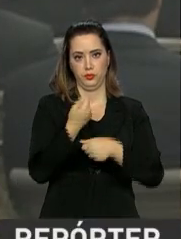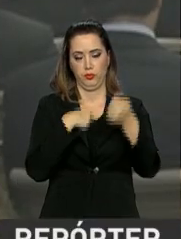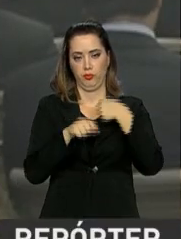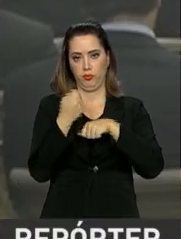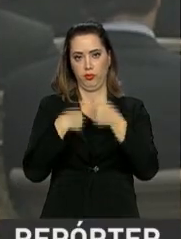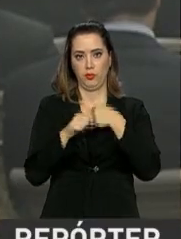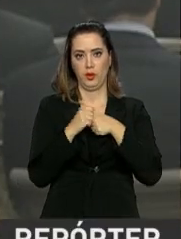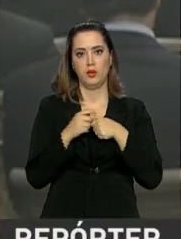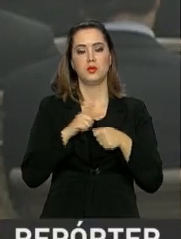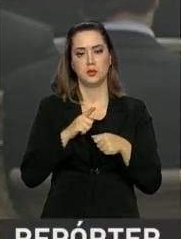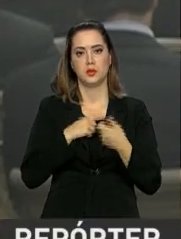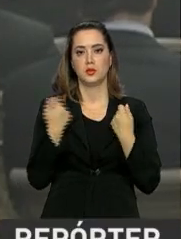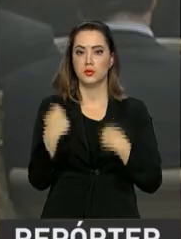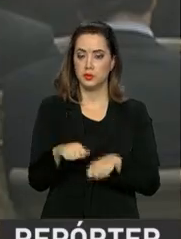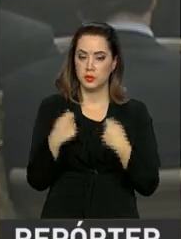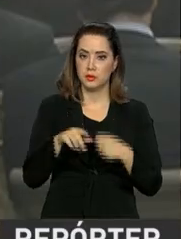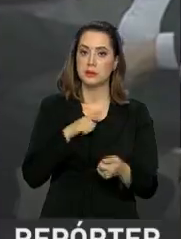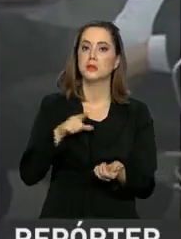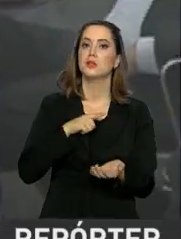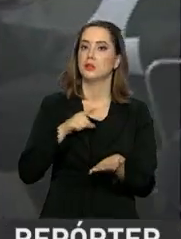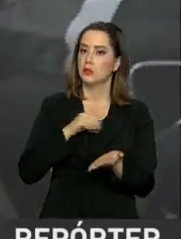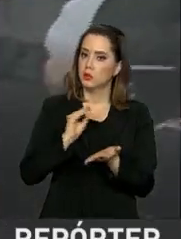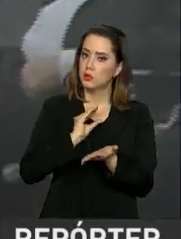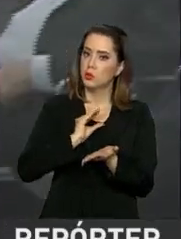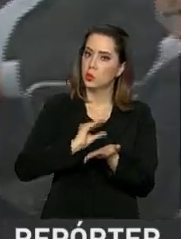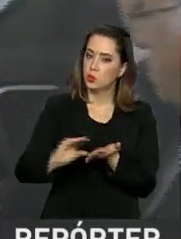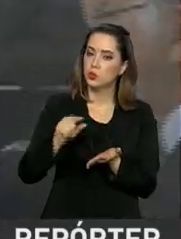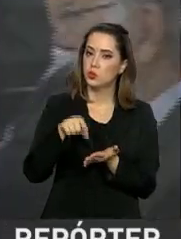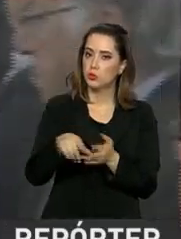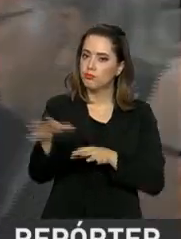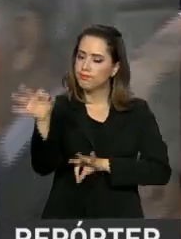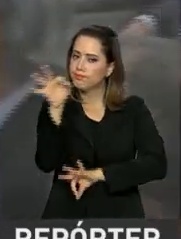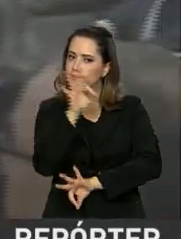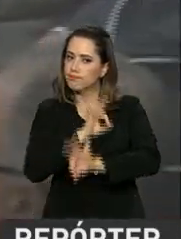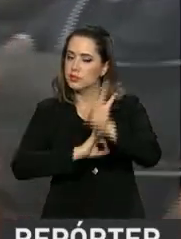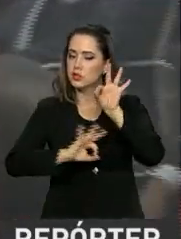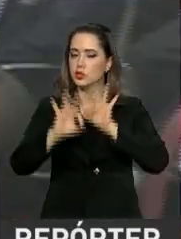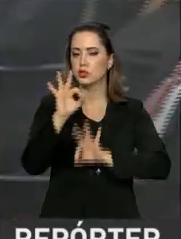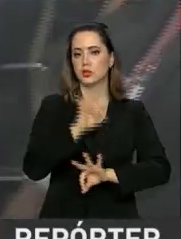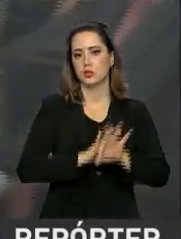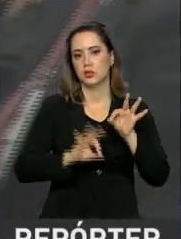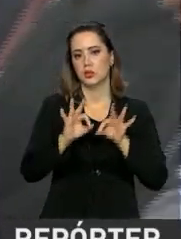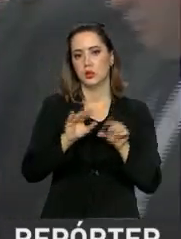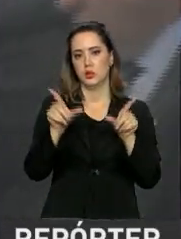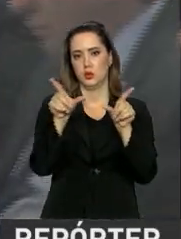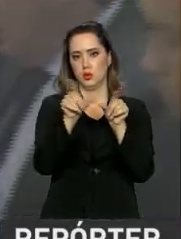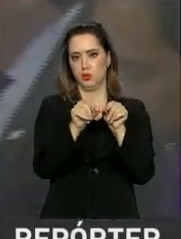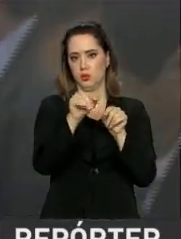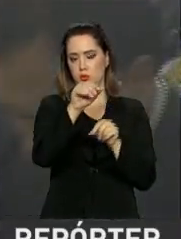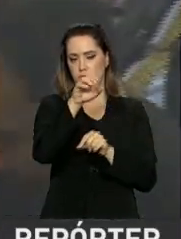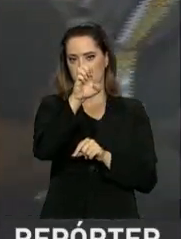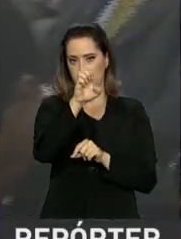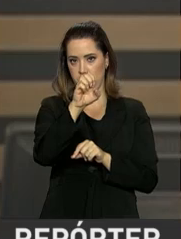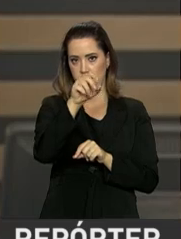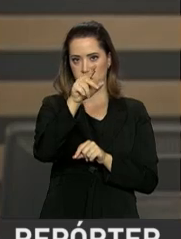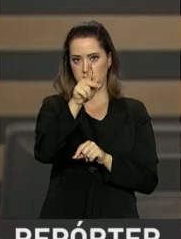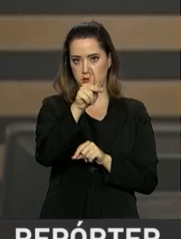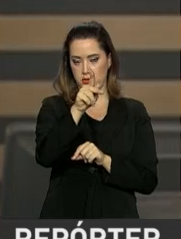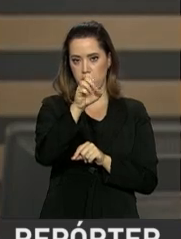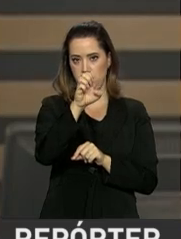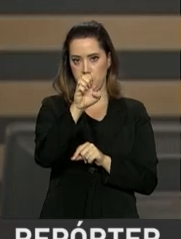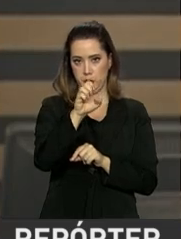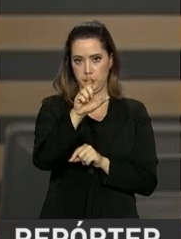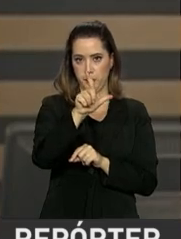ter espaço para garantir mais recursos à empresa de planejamento e logística EPL, criada em 2012.